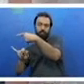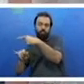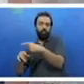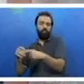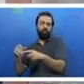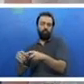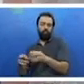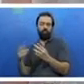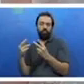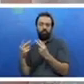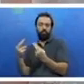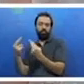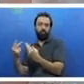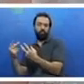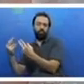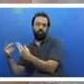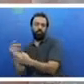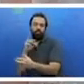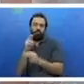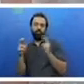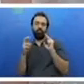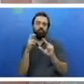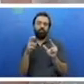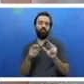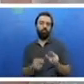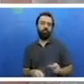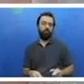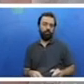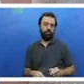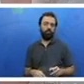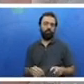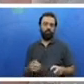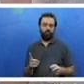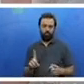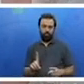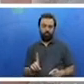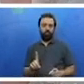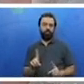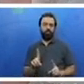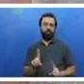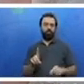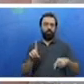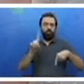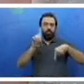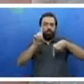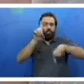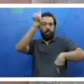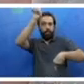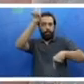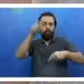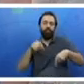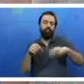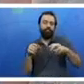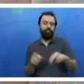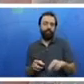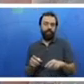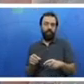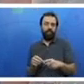Inversamente proporcionais. Mesmo caso, x e y, quaisquer coluna que eu pegar, se